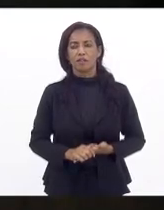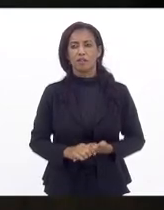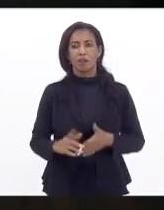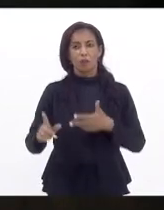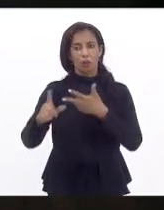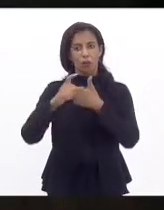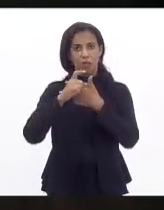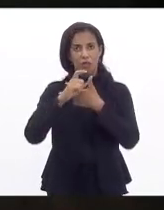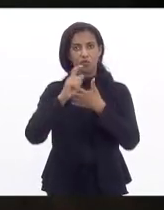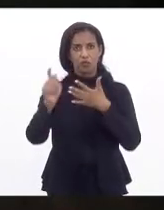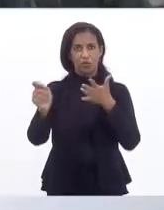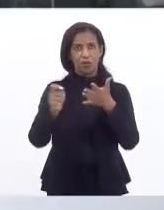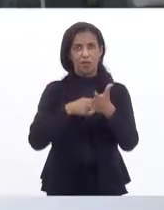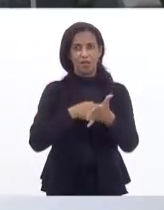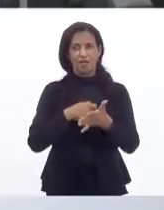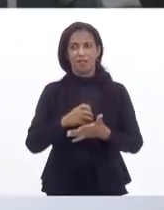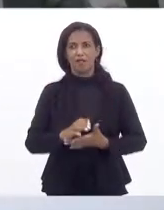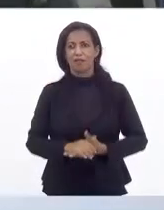Executivo para a sanção.